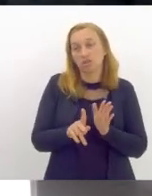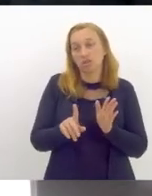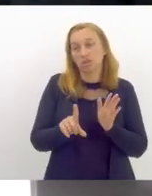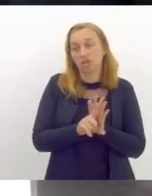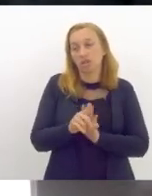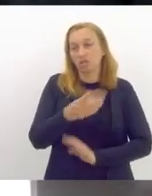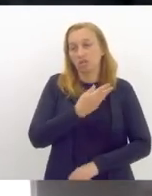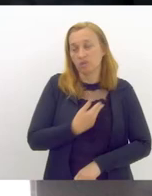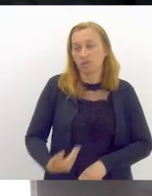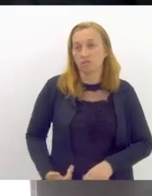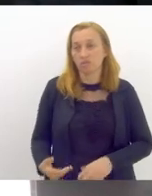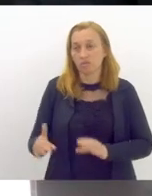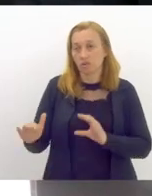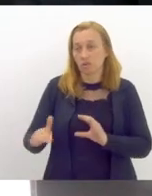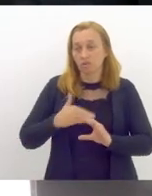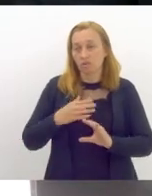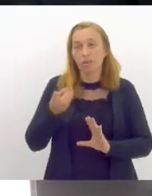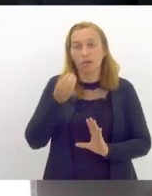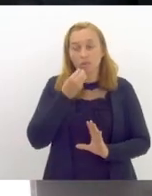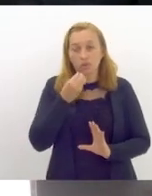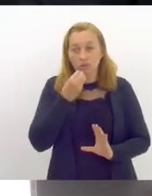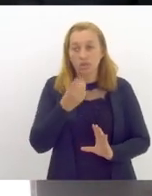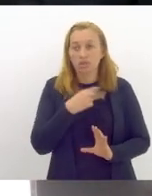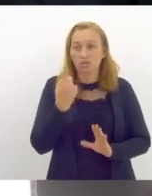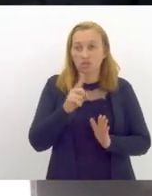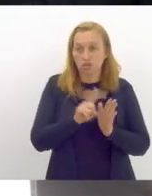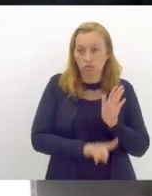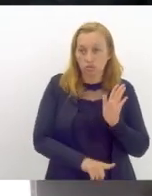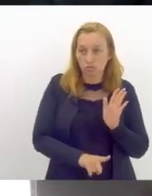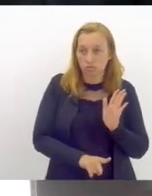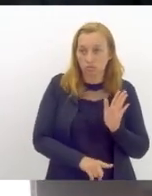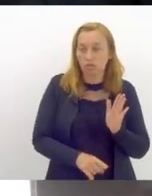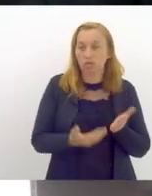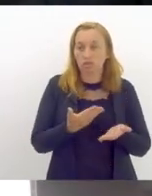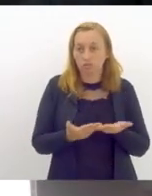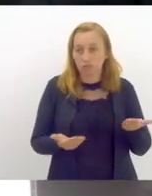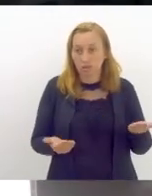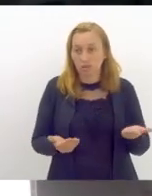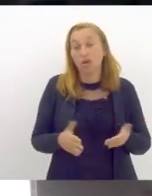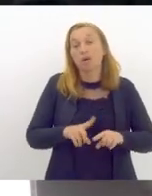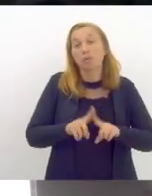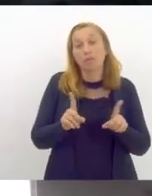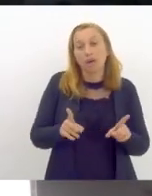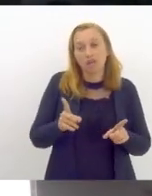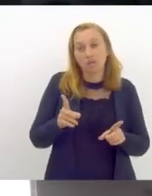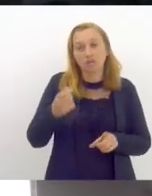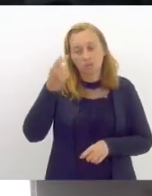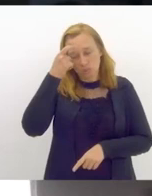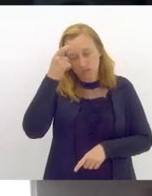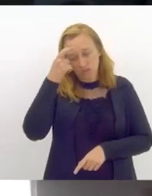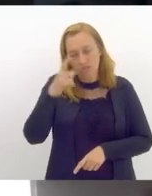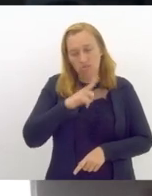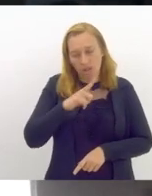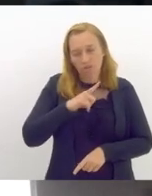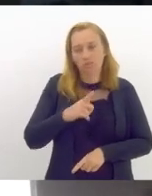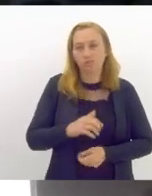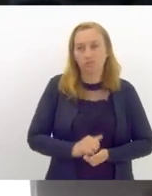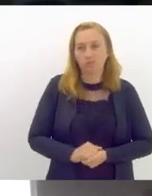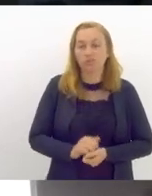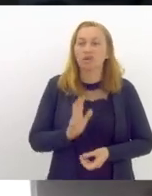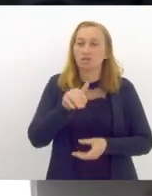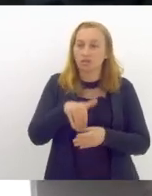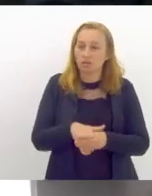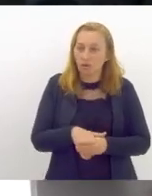mandou eu acho que é uma oportunidade da gente reduzir Tais perdas mas eu tenho juízo eu aqui é